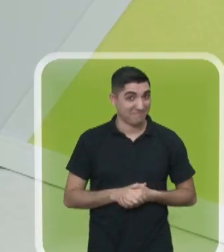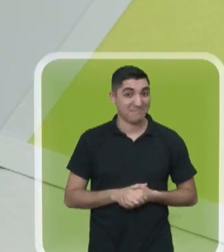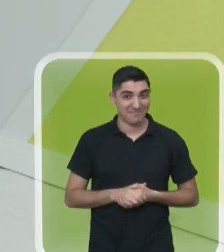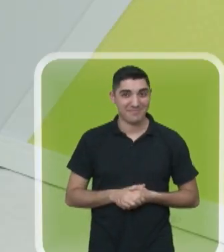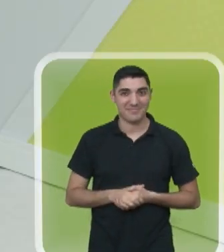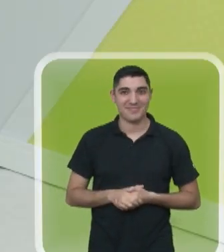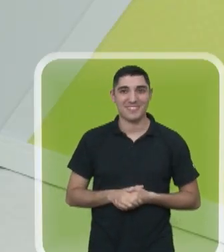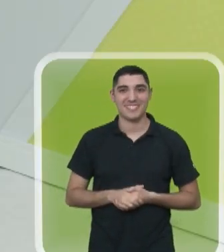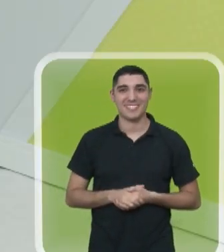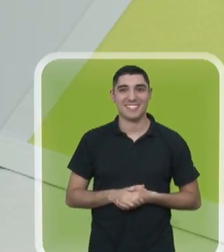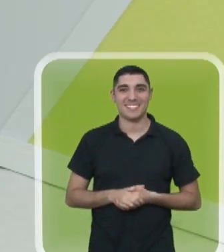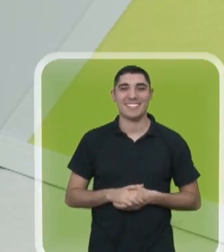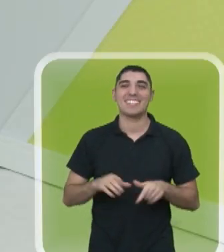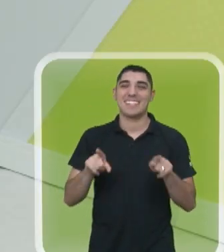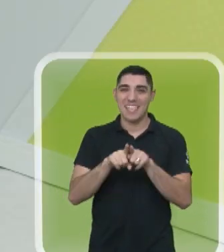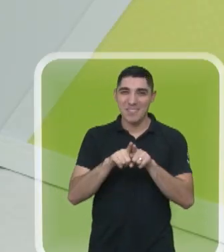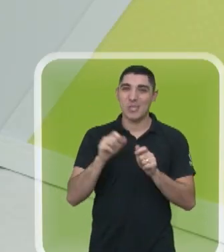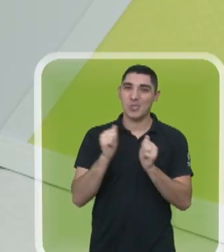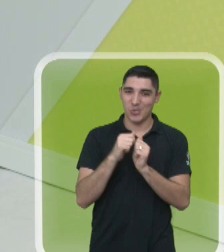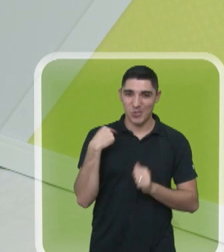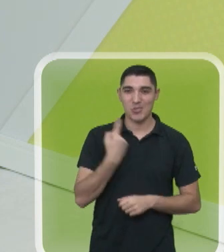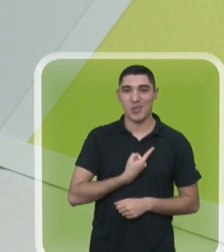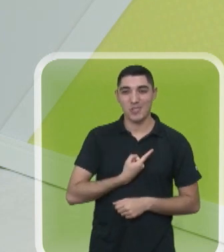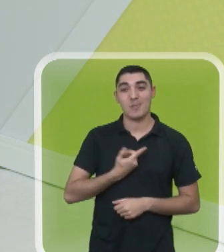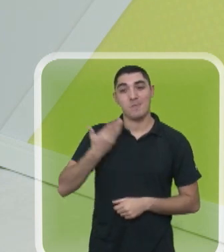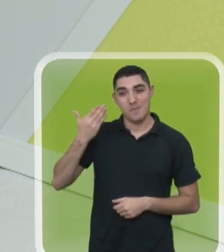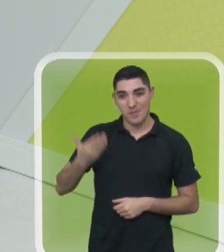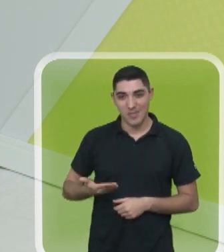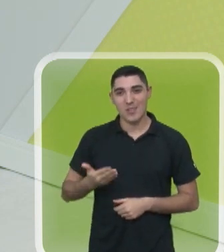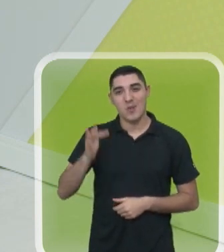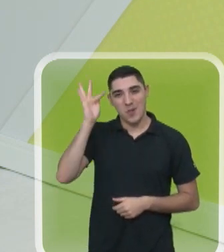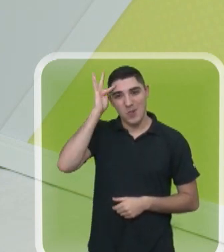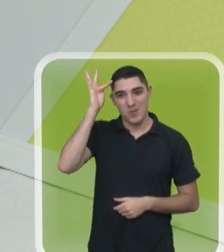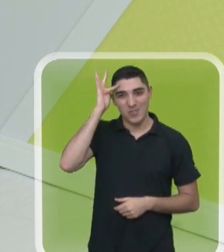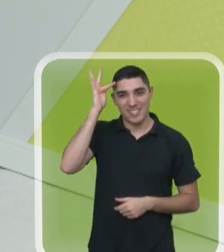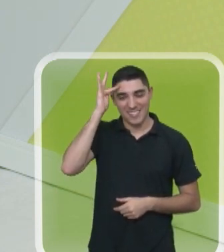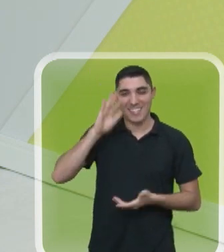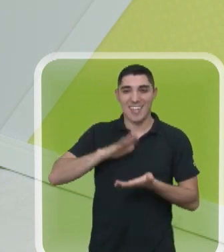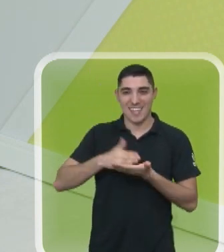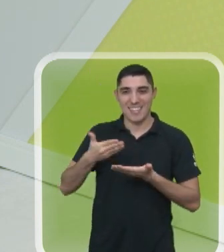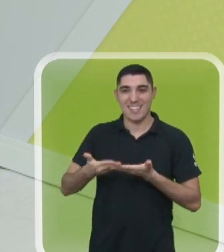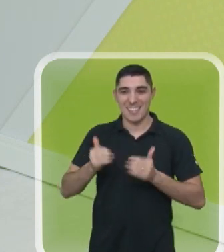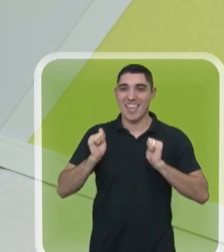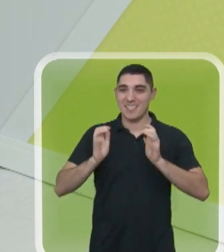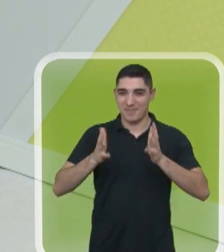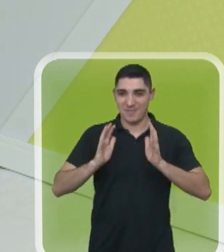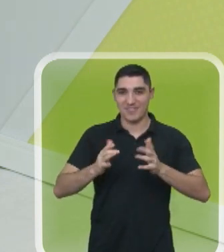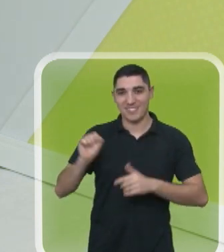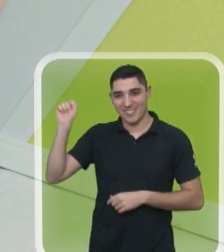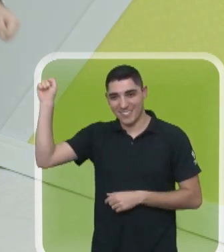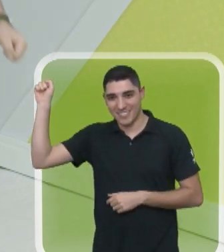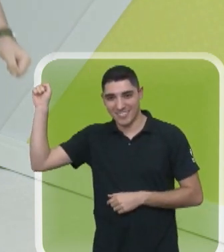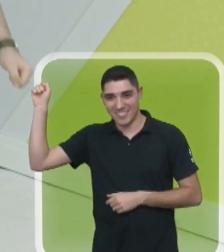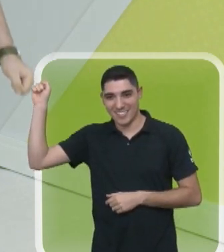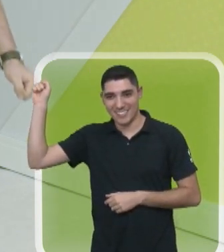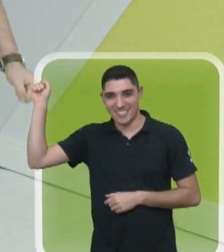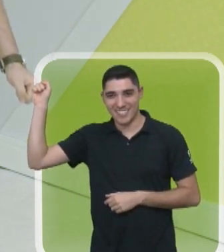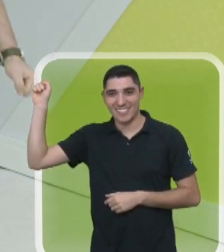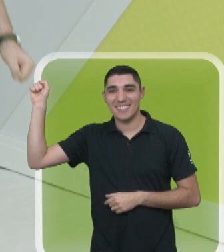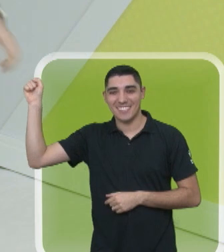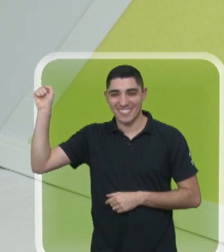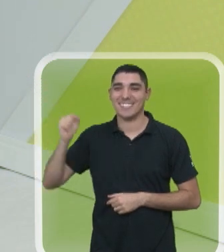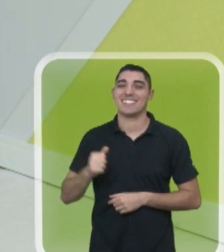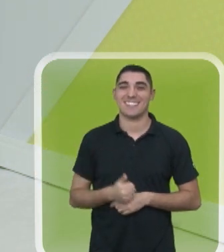Aqui com a gente também, o nosso querido Luiz Fernando, nosso intérprete de Libras. Tudo bem, Luiz? Dá um